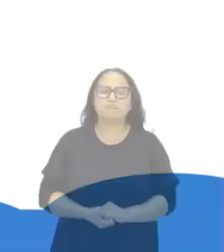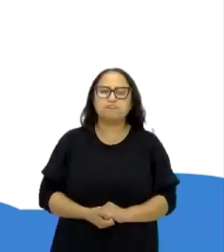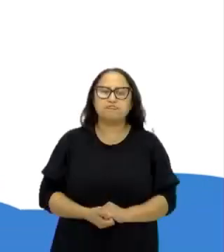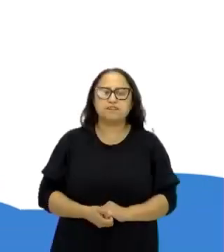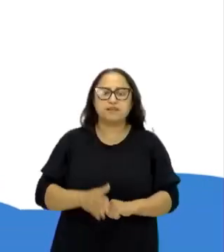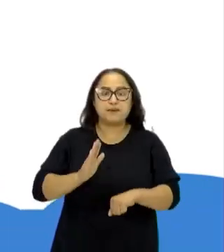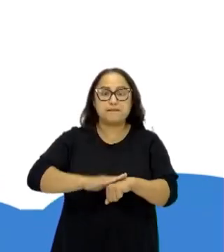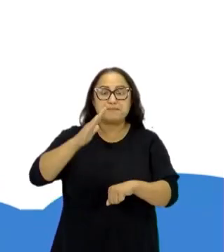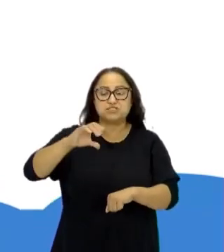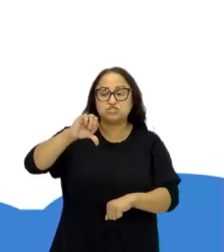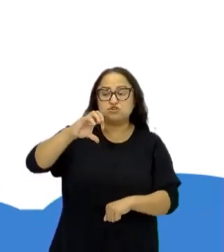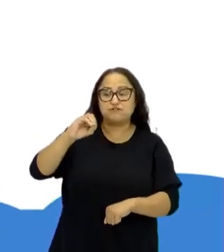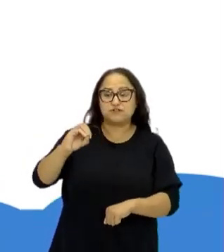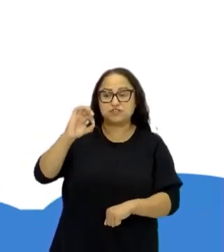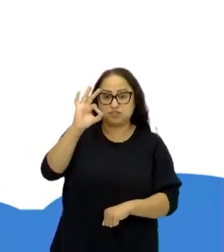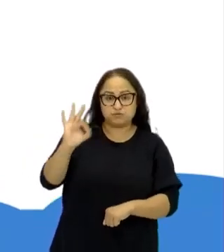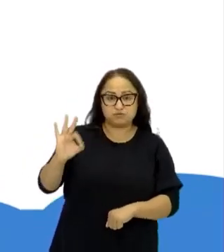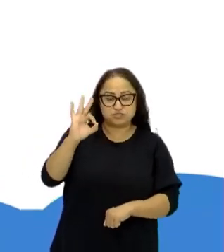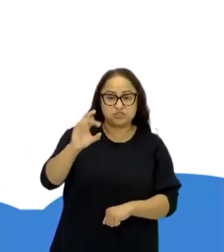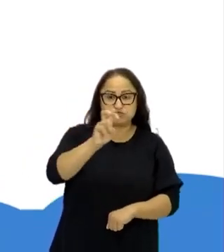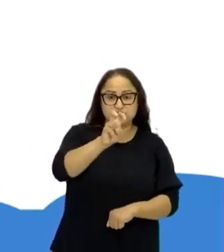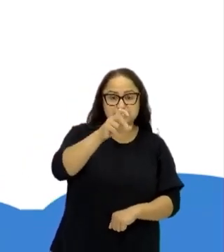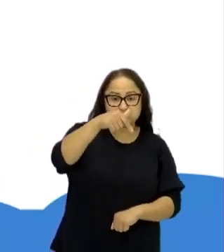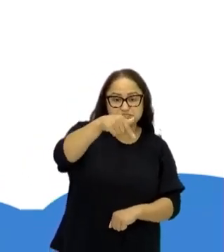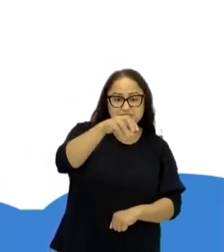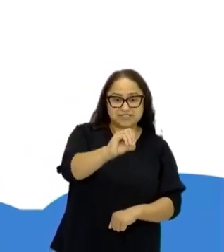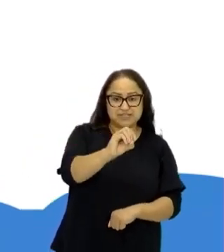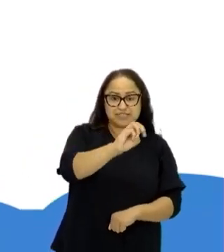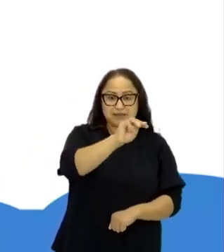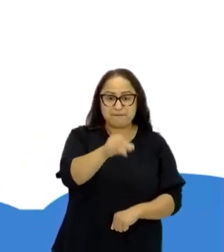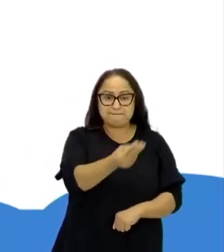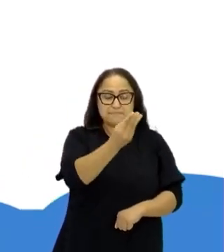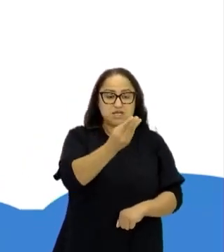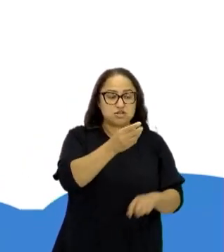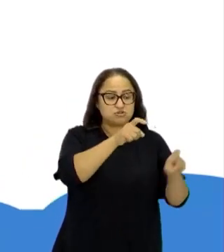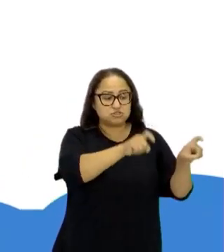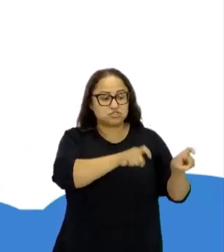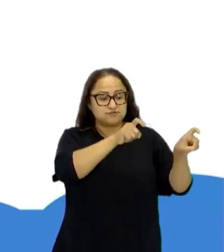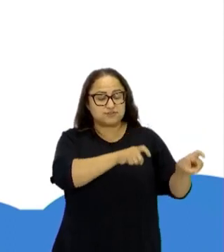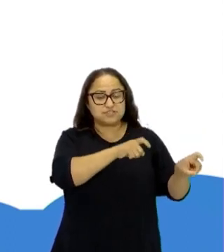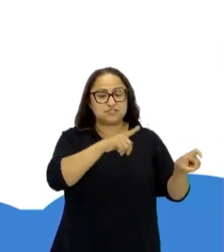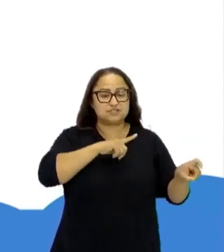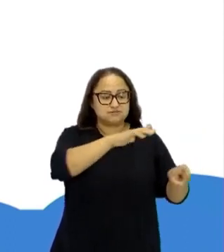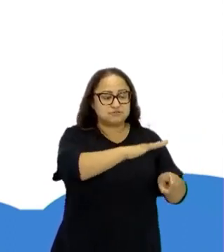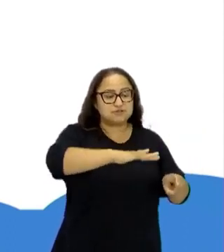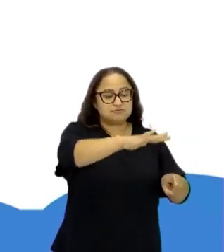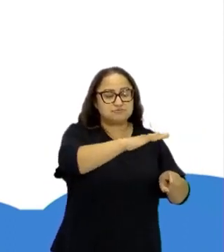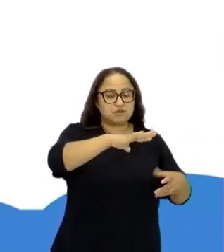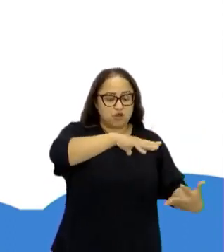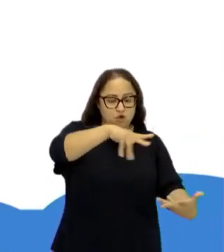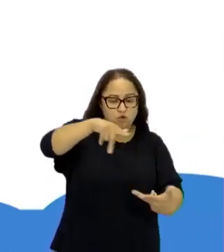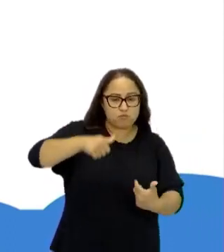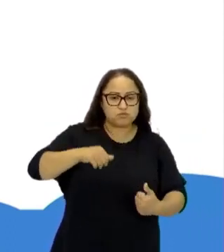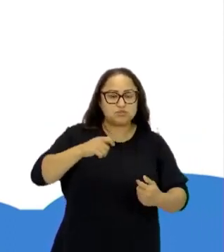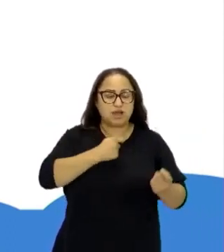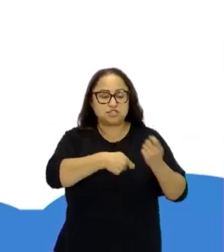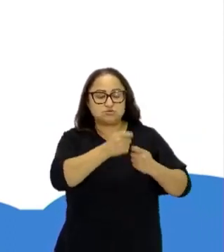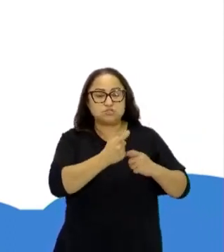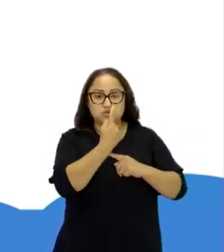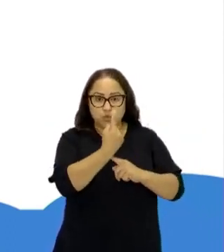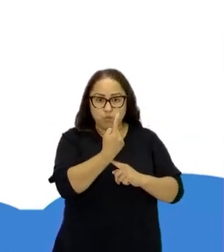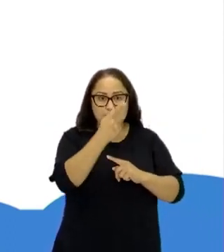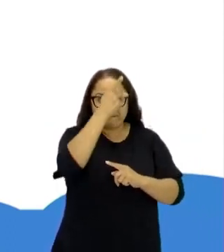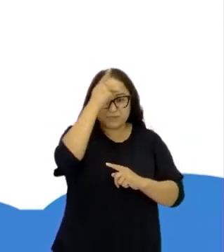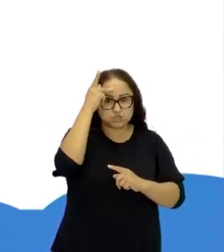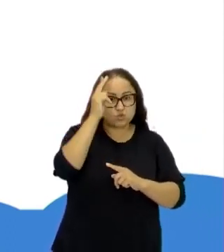Mais de 90% dos 570 milhões de fazendas ao redor do mundo são administradas por uma pessoa ou uma